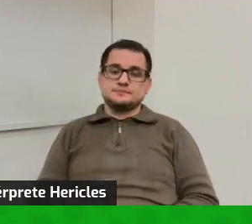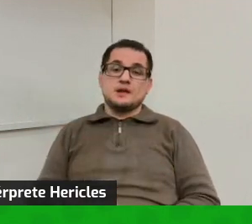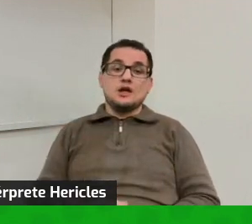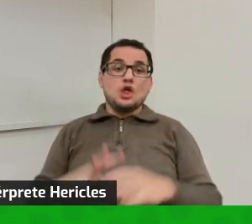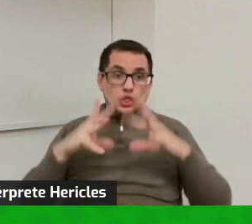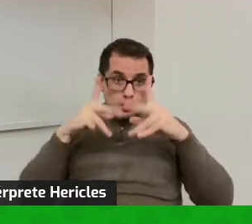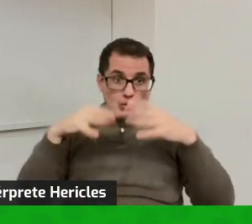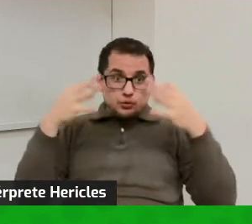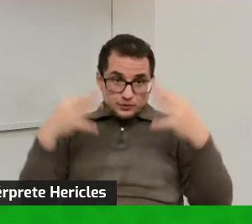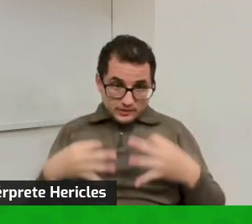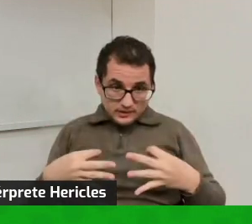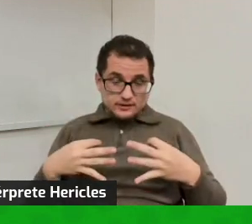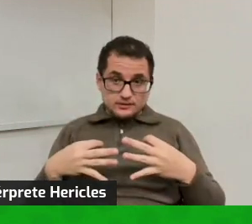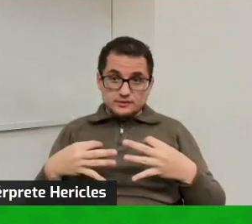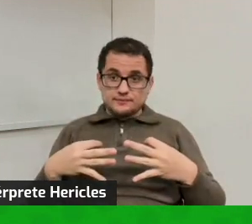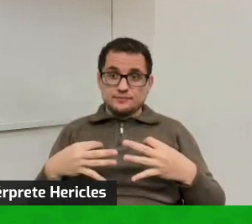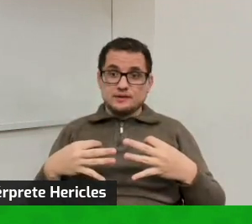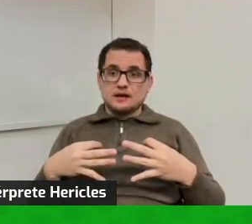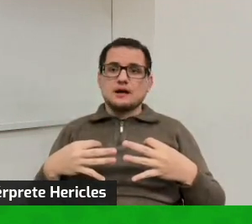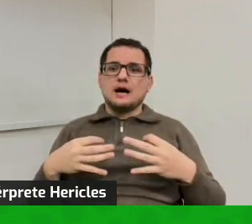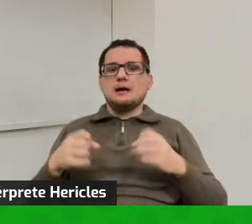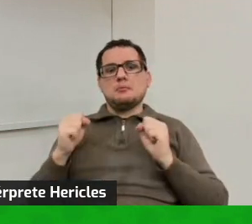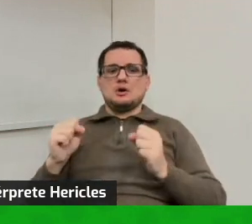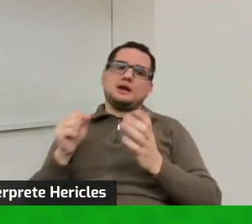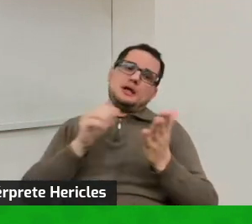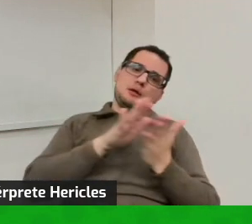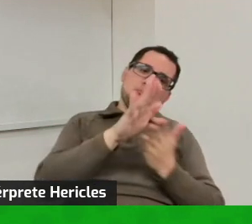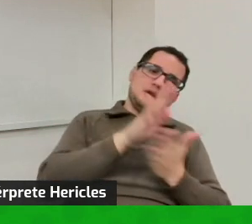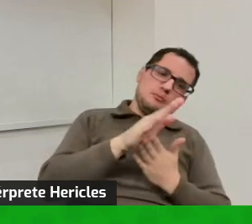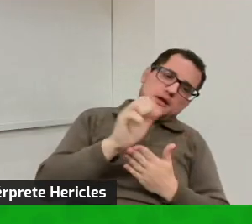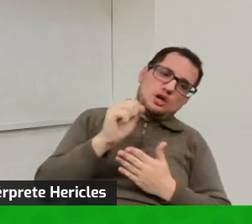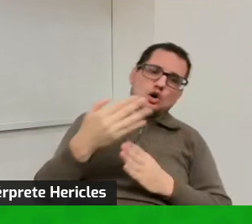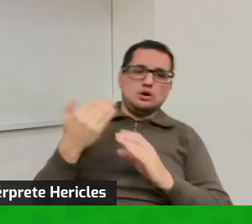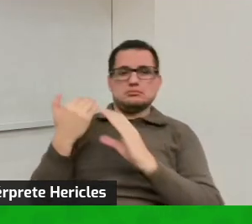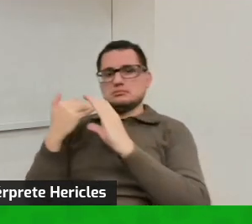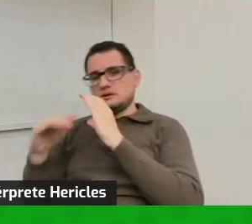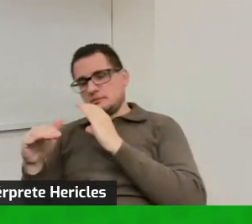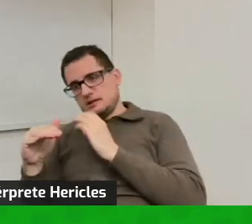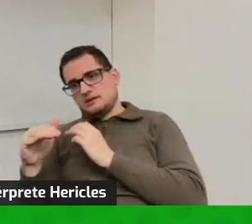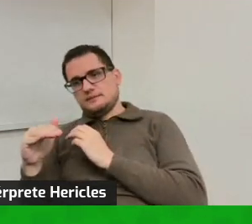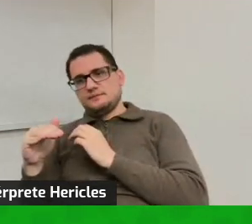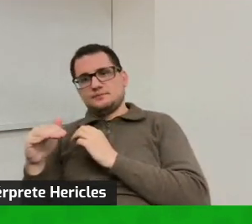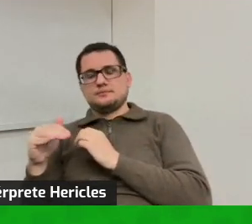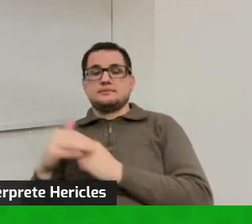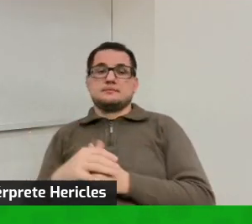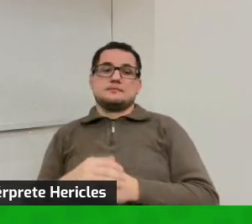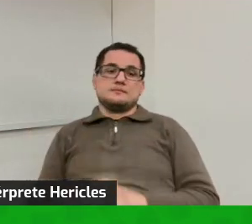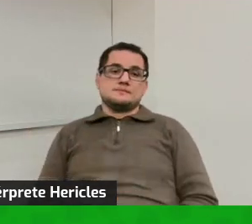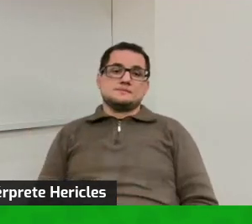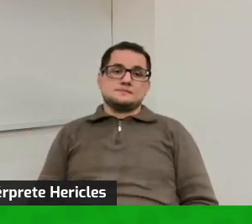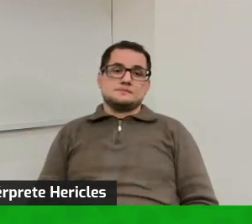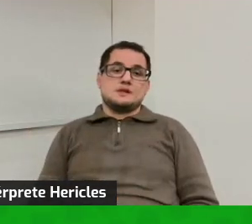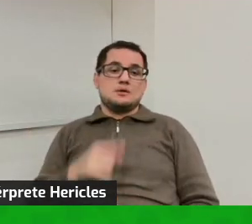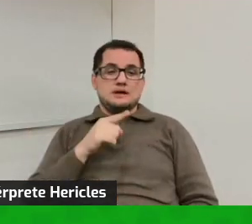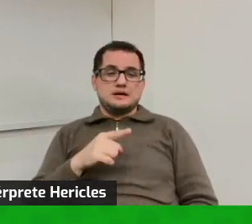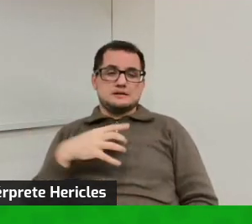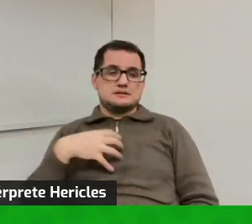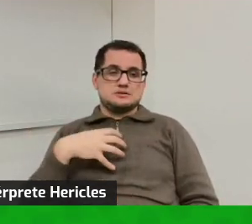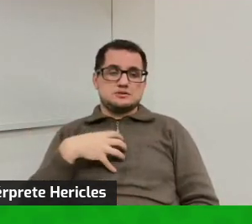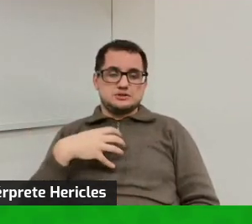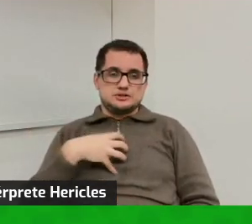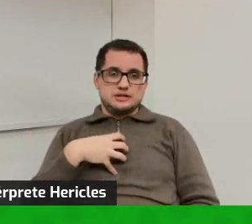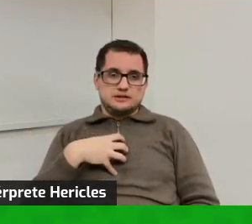certo? Faça a impressão ou o envio ali via e-mail. Então, esse é o fluxo ali para